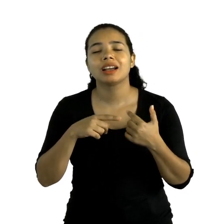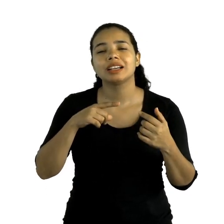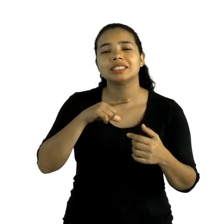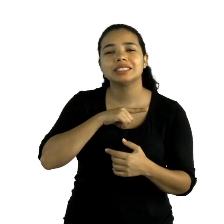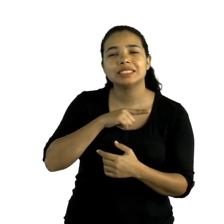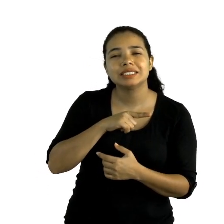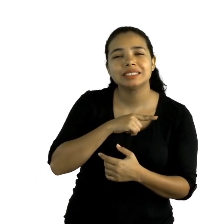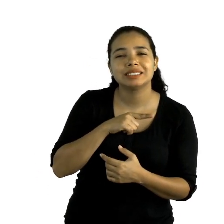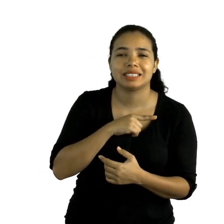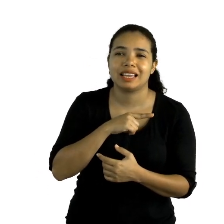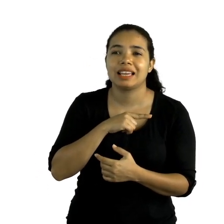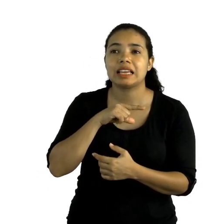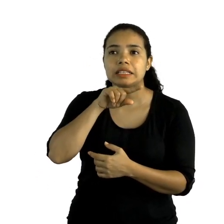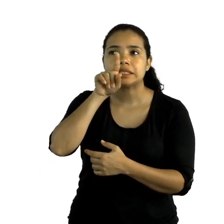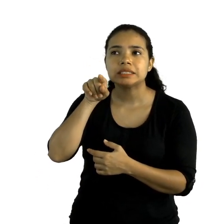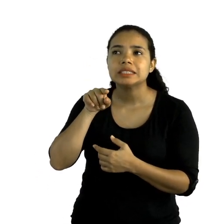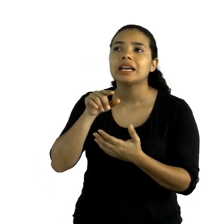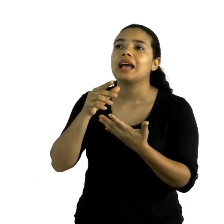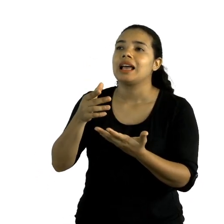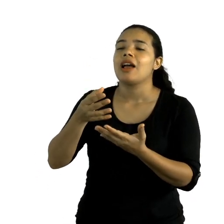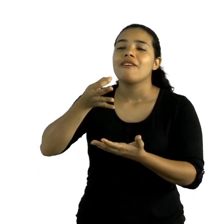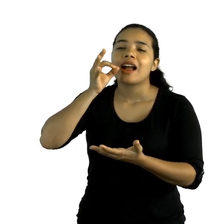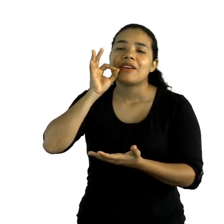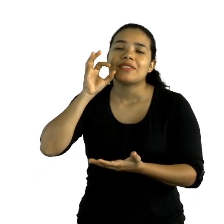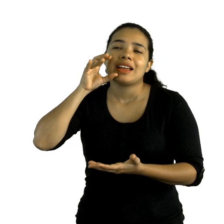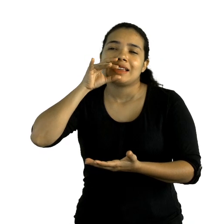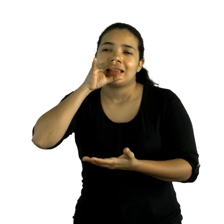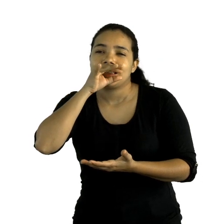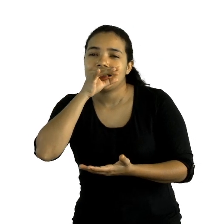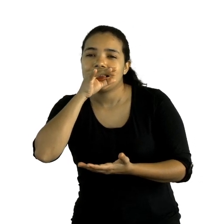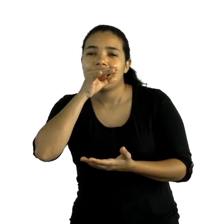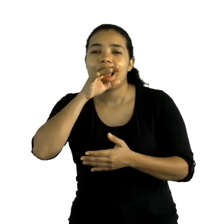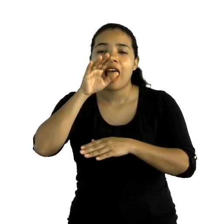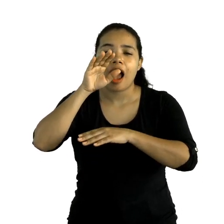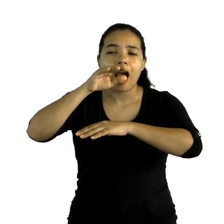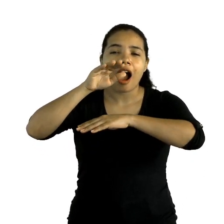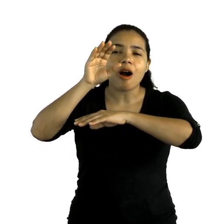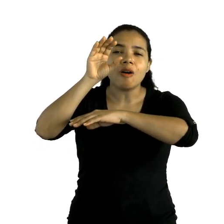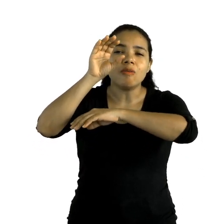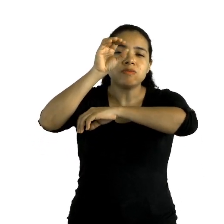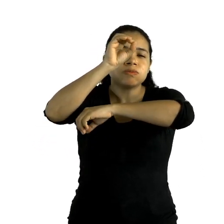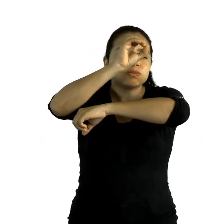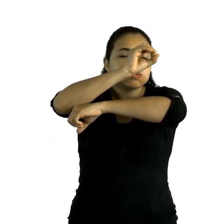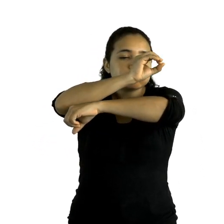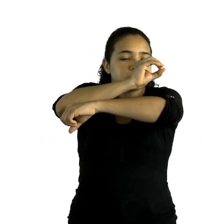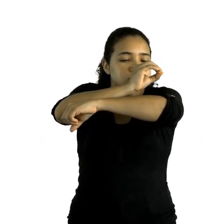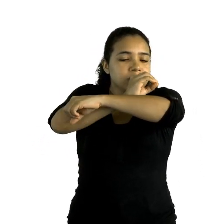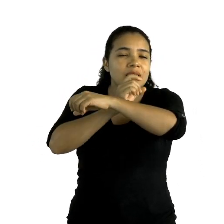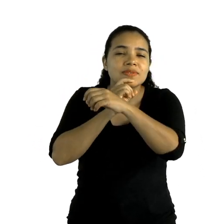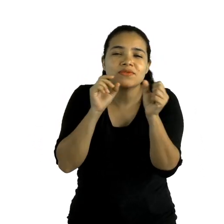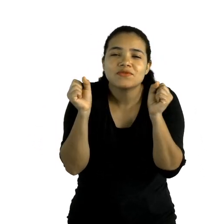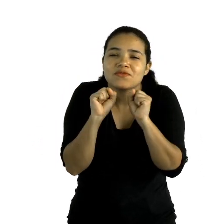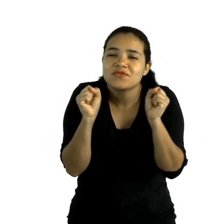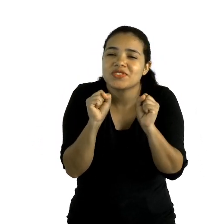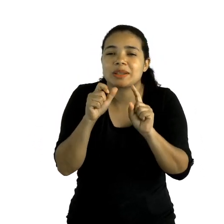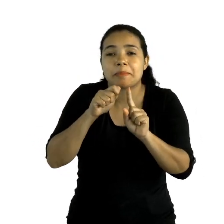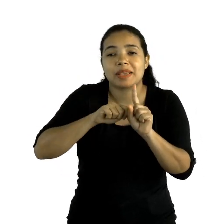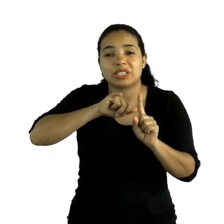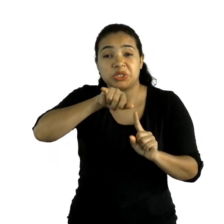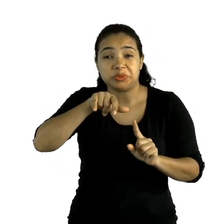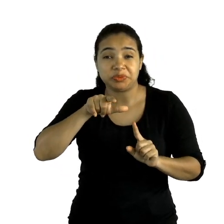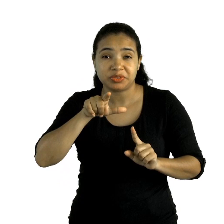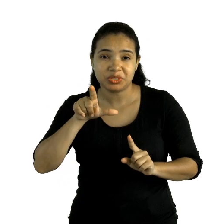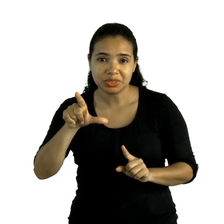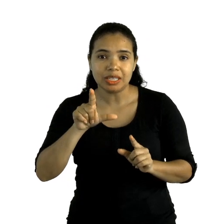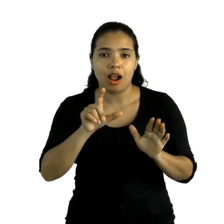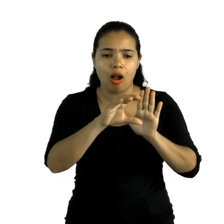o desejo de um café quentinho, numa tarde fria, naquele mês de julho. E a rima?